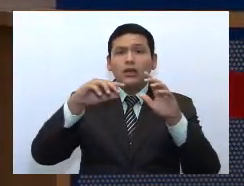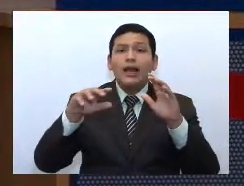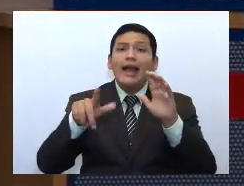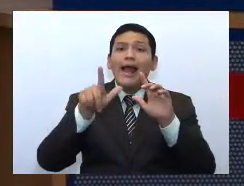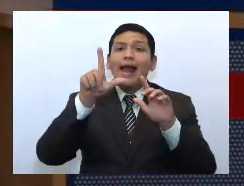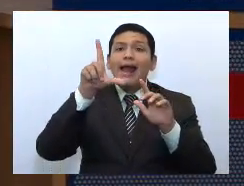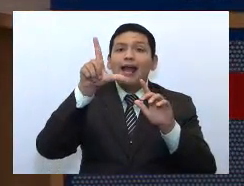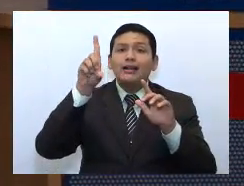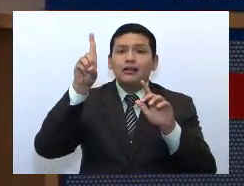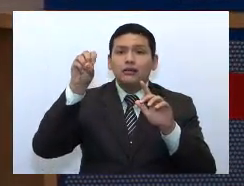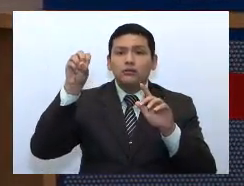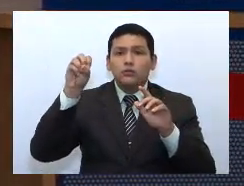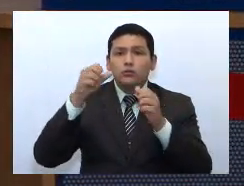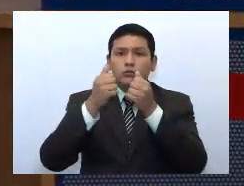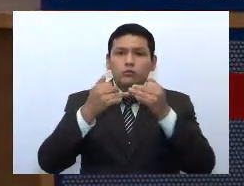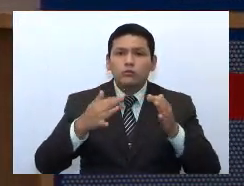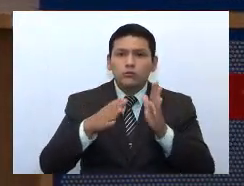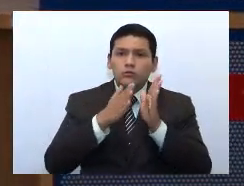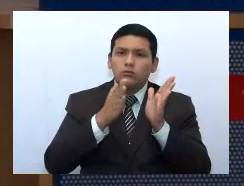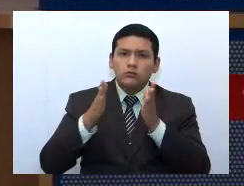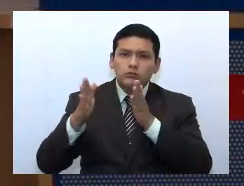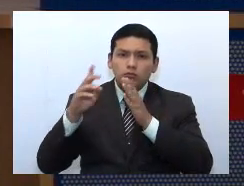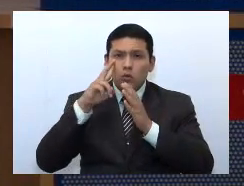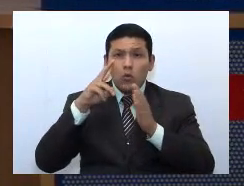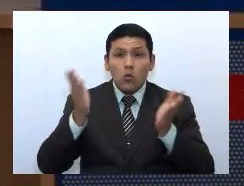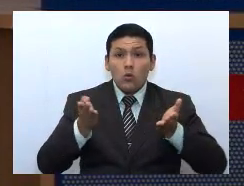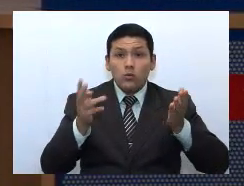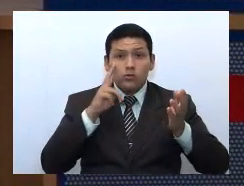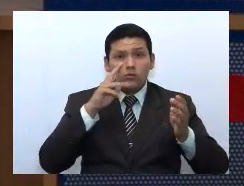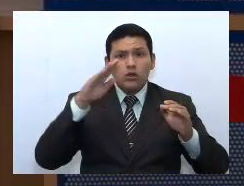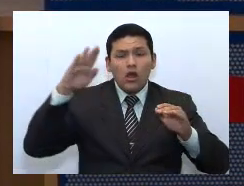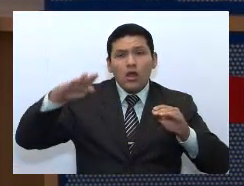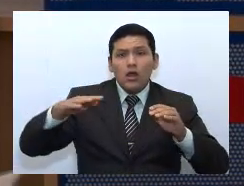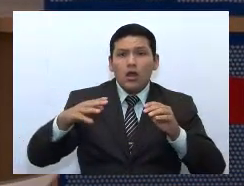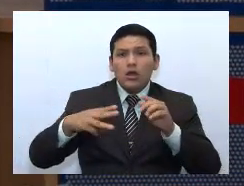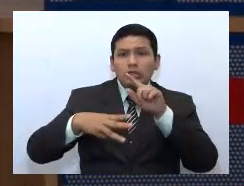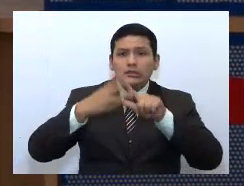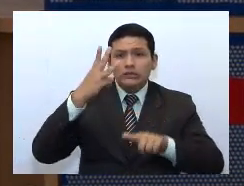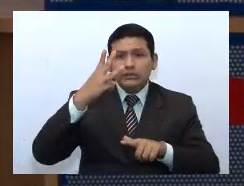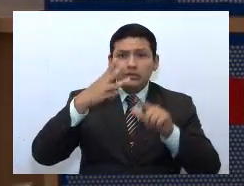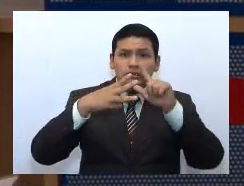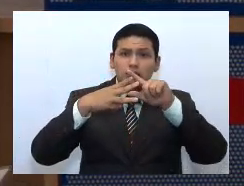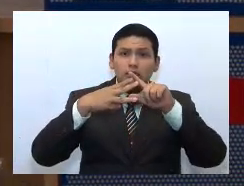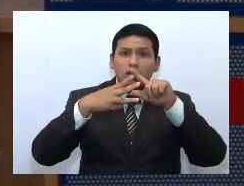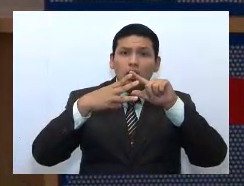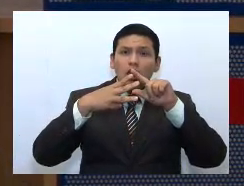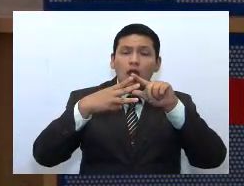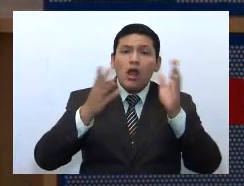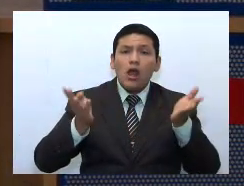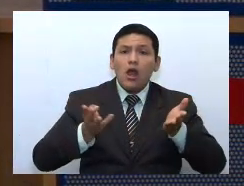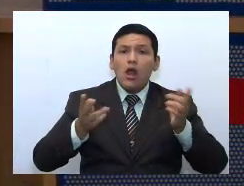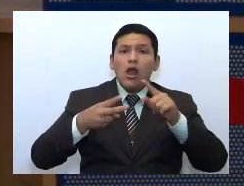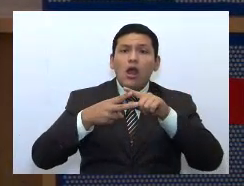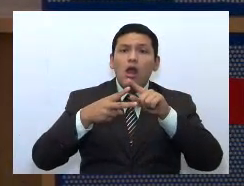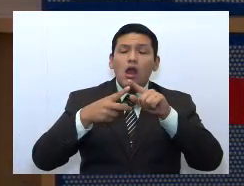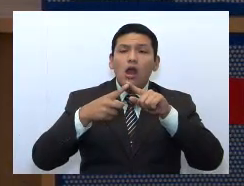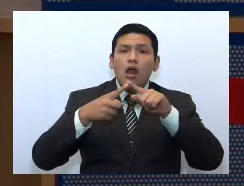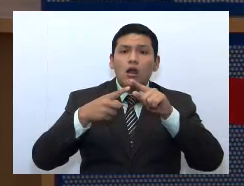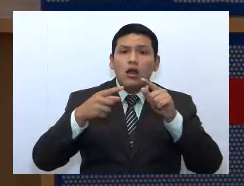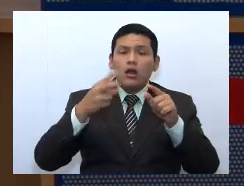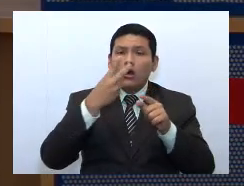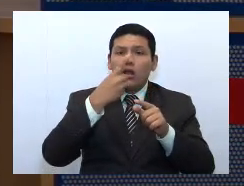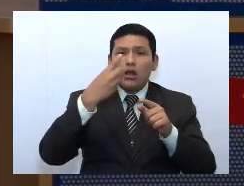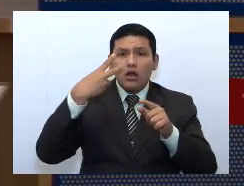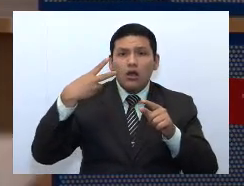Diretrizes Orçamentárias para 2014. Hoje está prevista para essa tarde 3 audiências, agora às 14 horas da Câmara Municipal, às